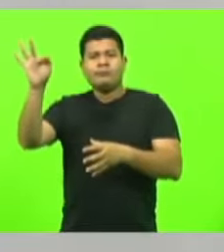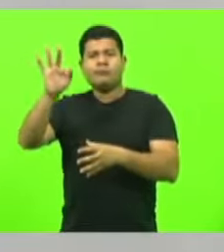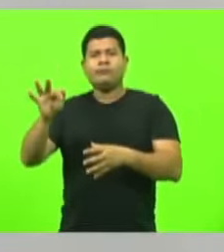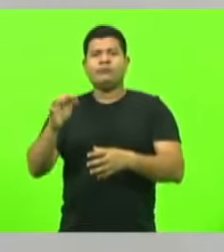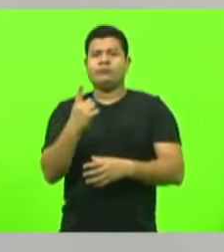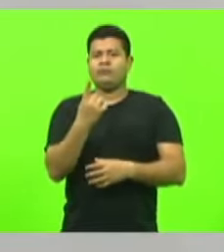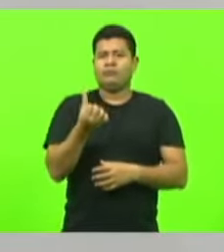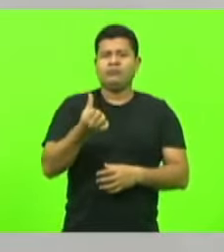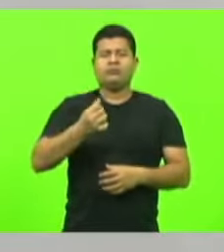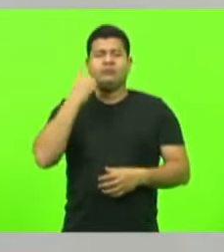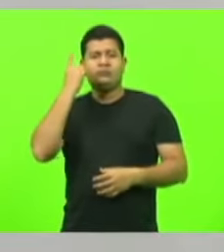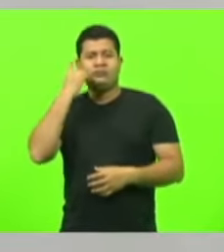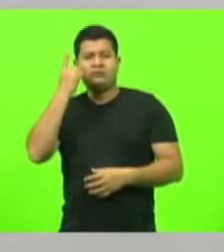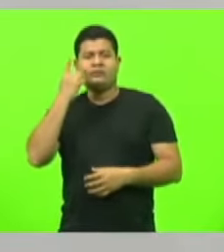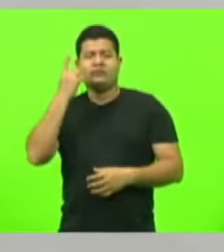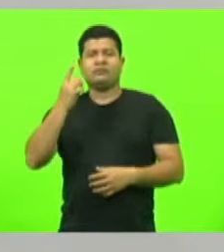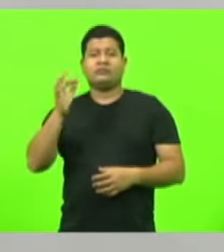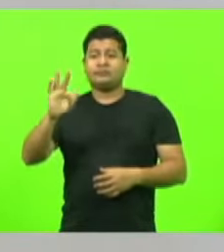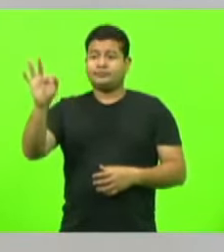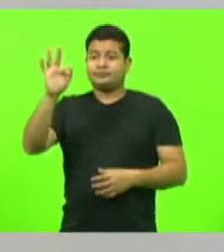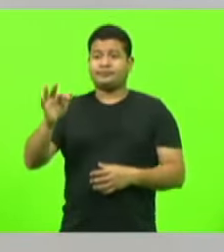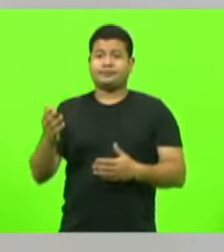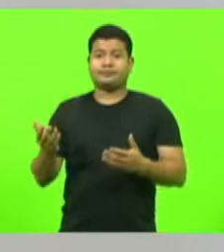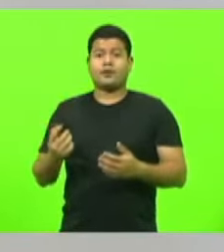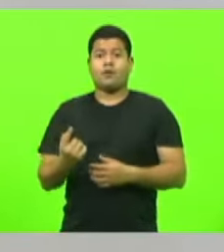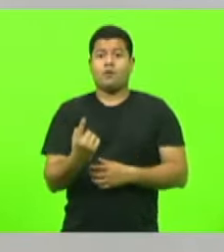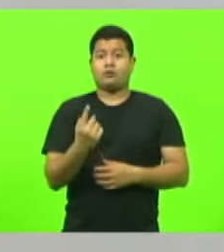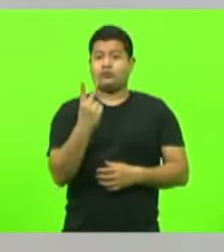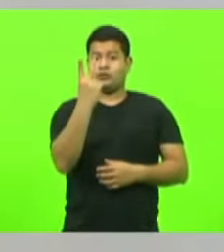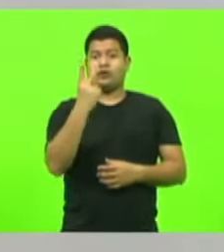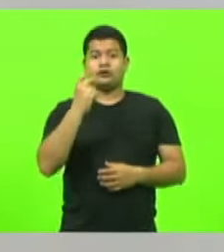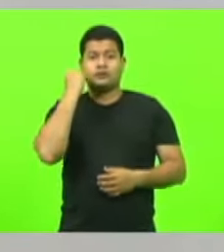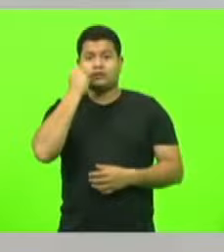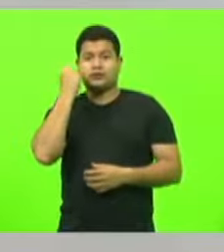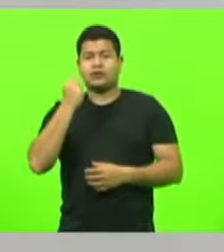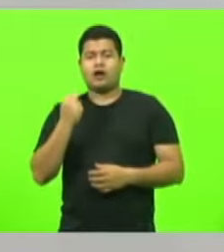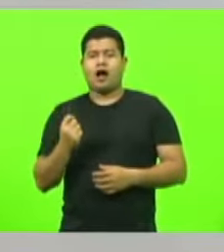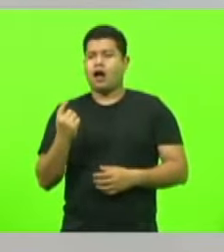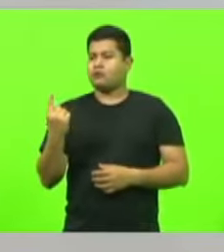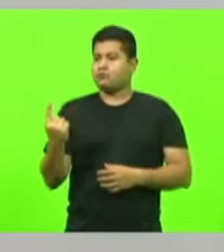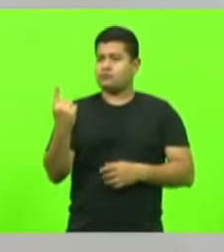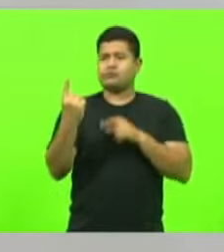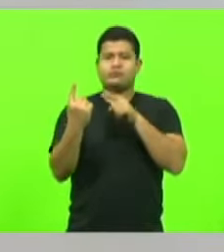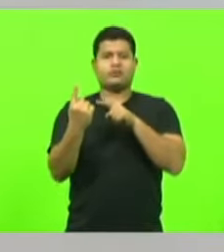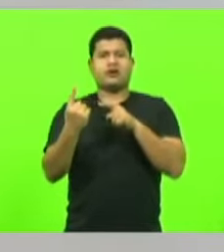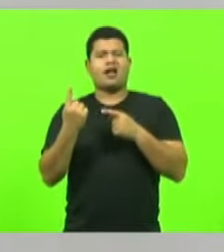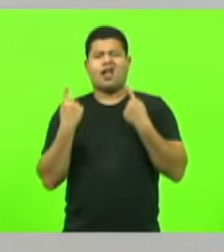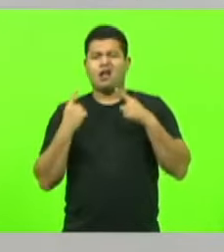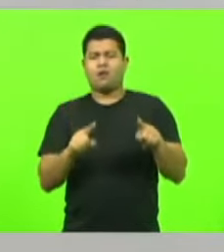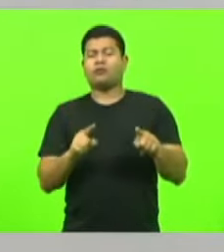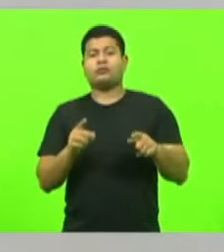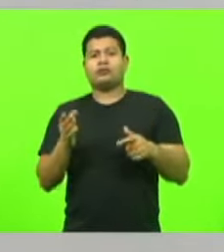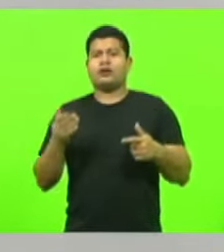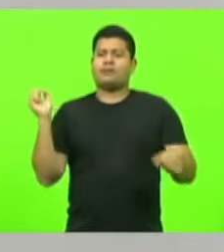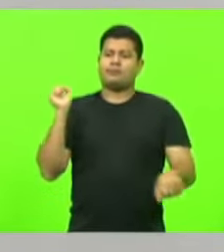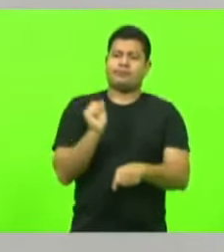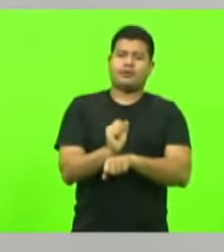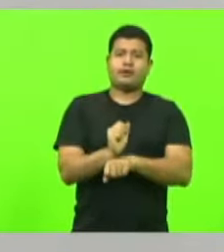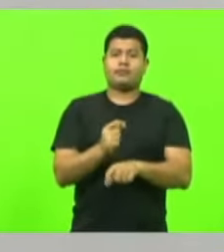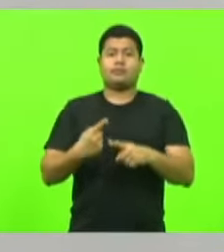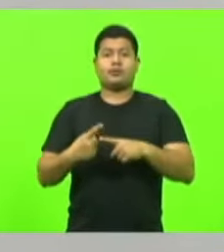são favoráveis, um é contra, aí para tudo. Para tudo, por causa de uma antecipação de um debate